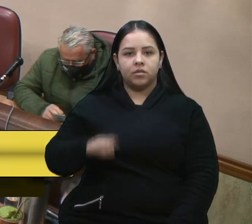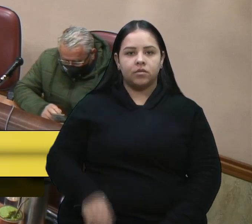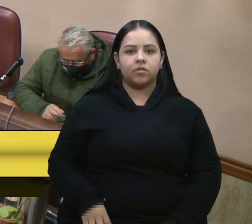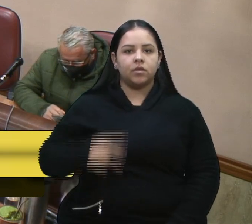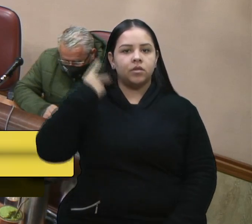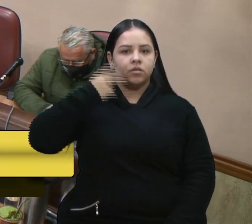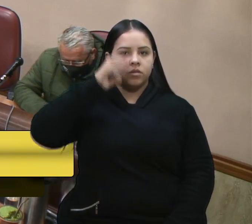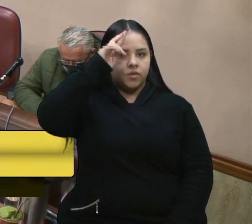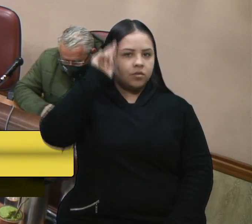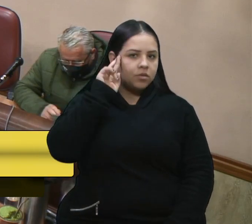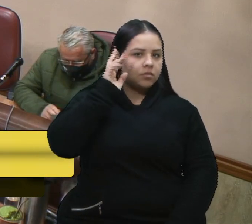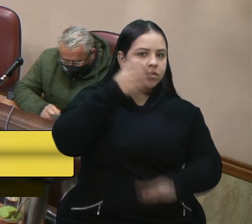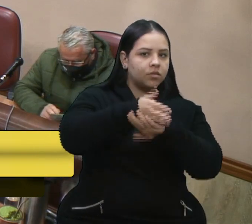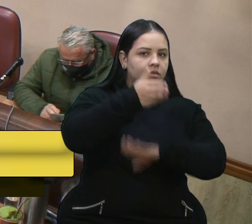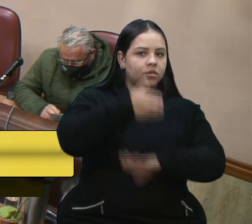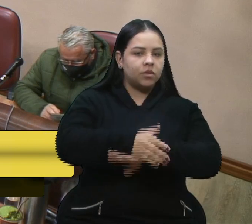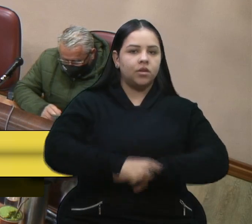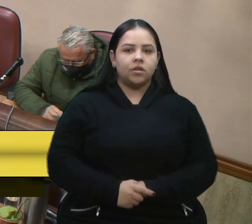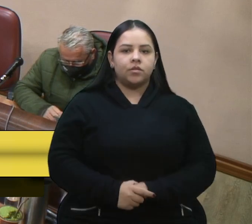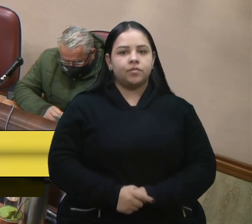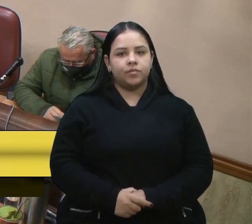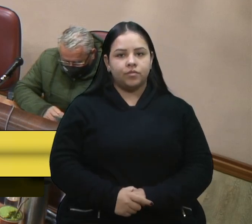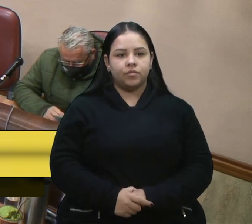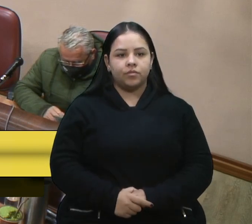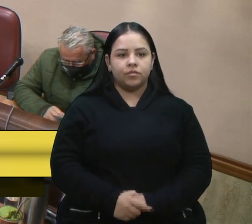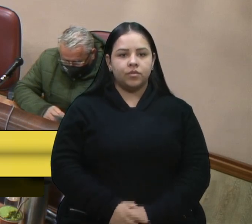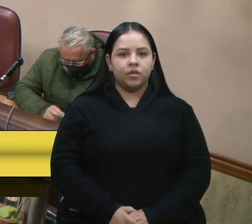está presente para nós registrar a presença.